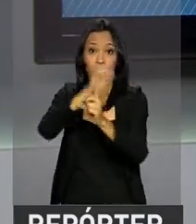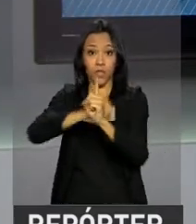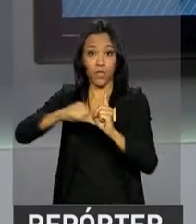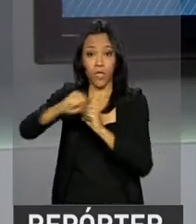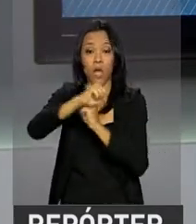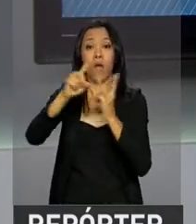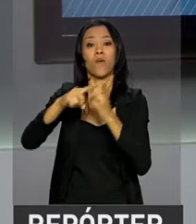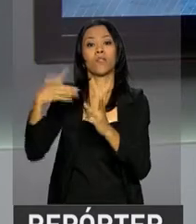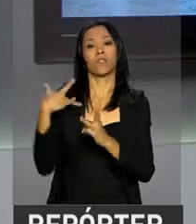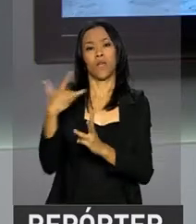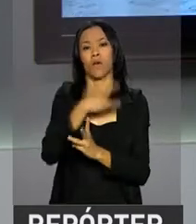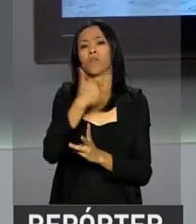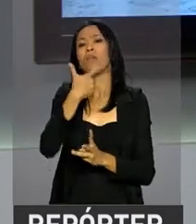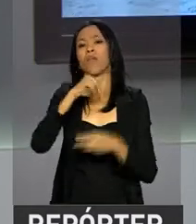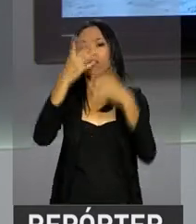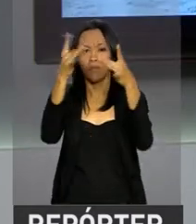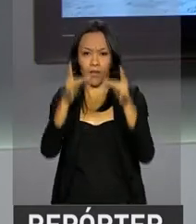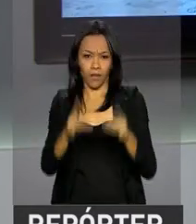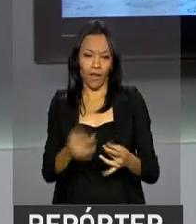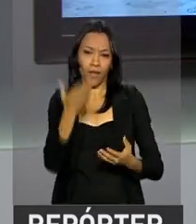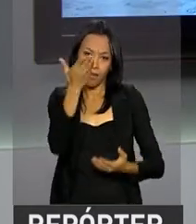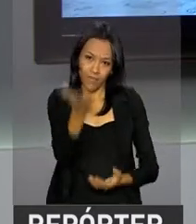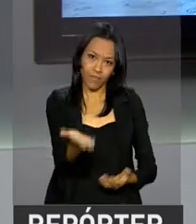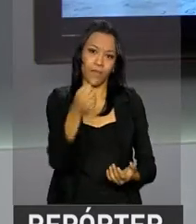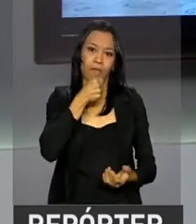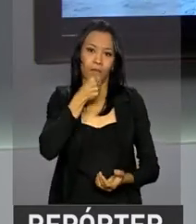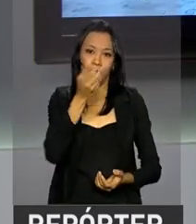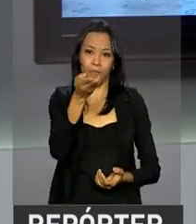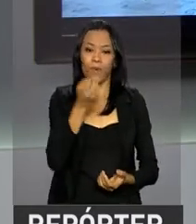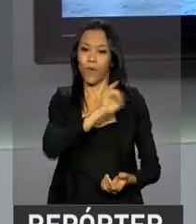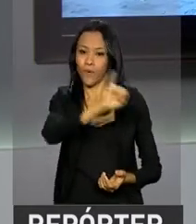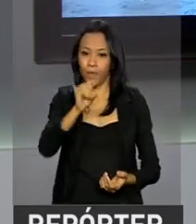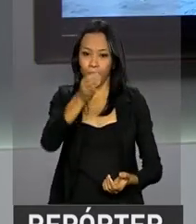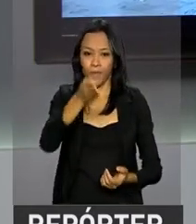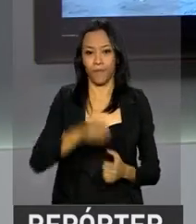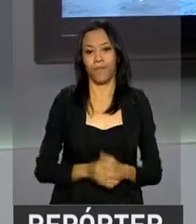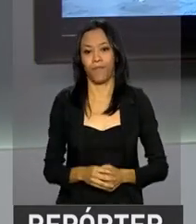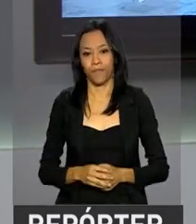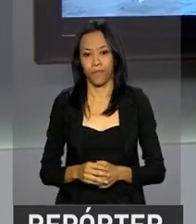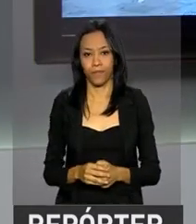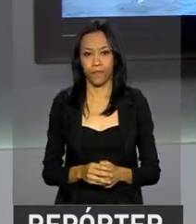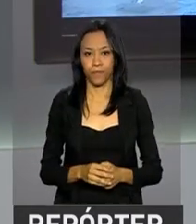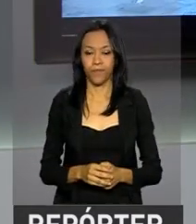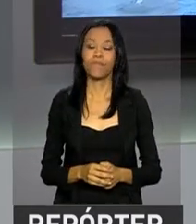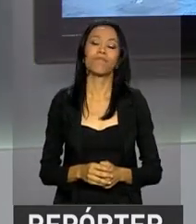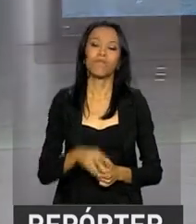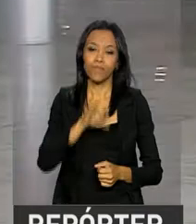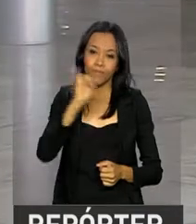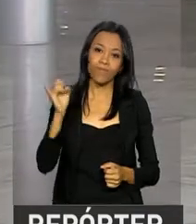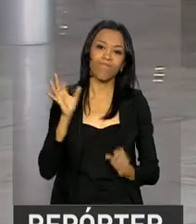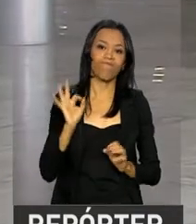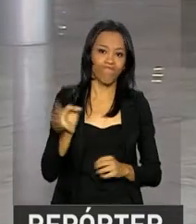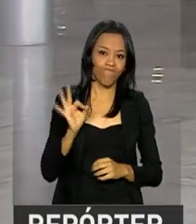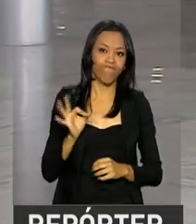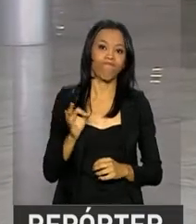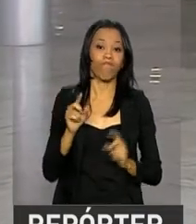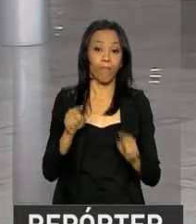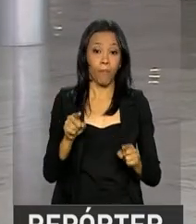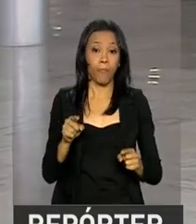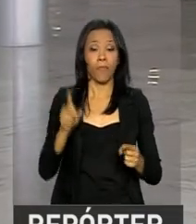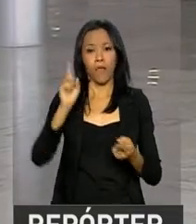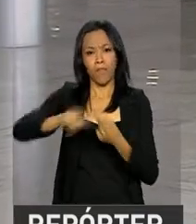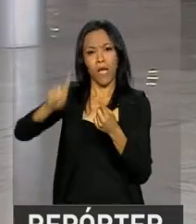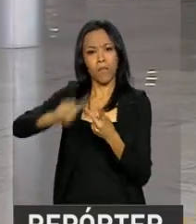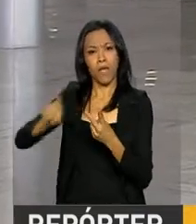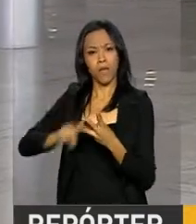saúde quem tem os detalhes é a repórter maracanã no pi o la mar a lata isso é isso mesmo olha entre as